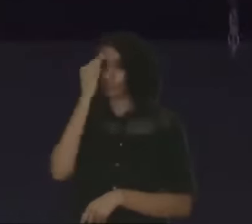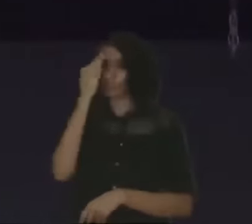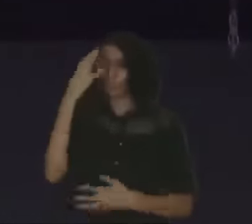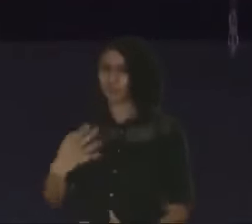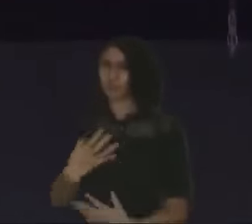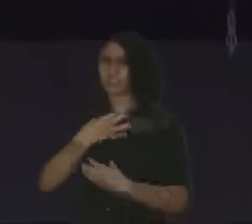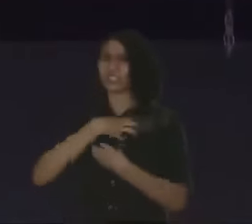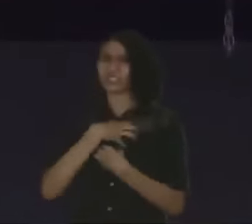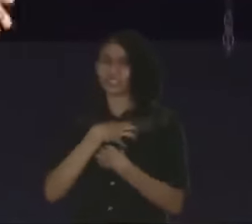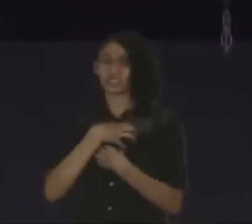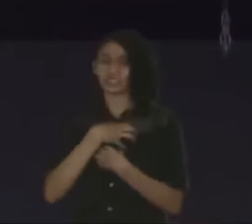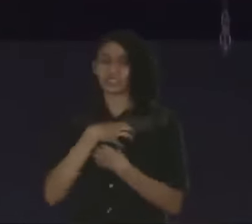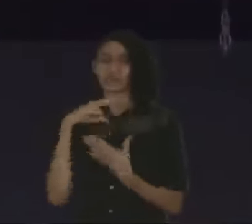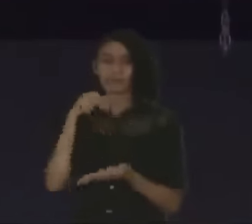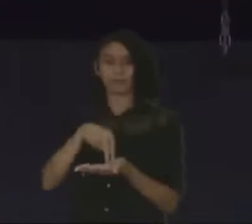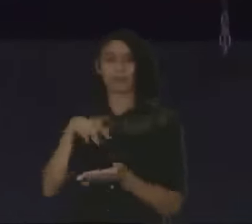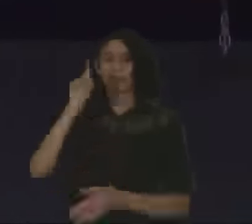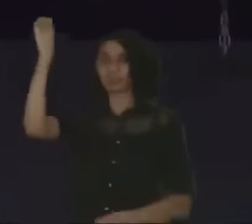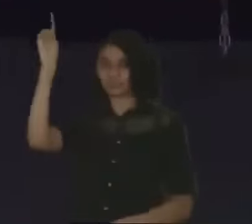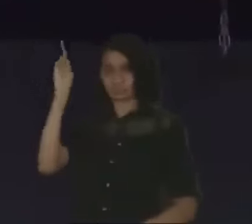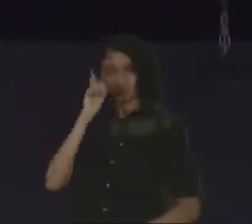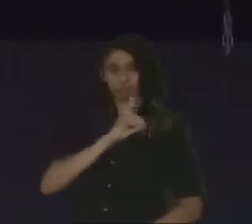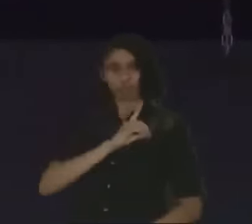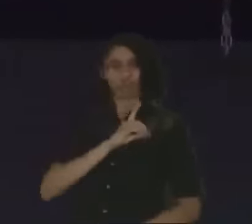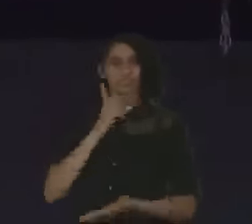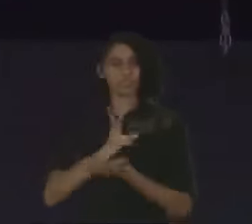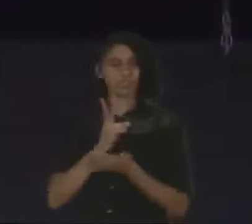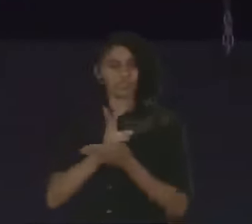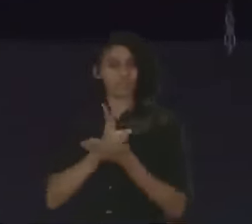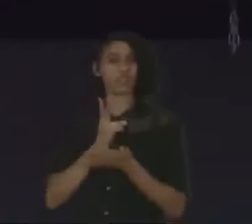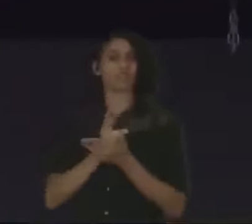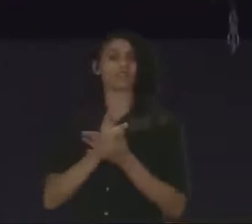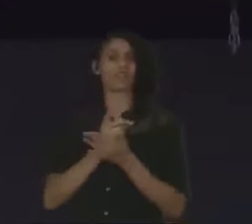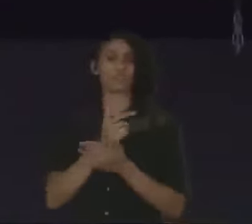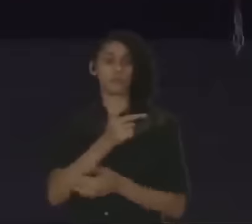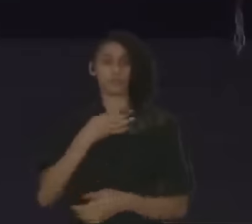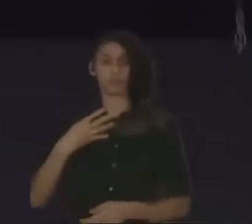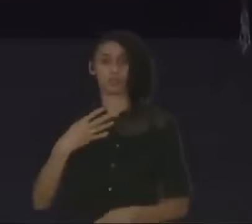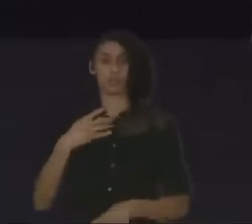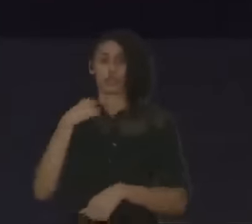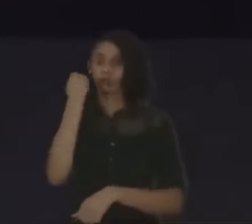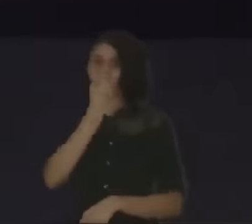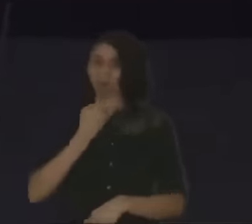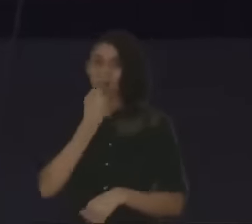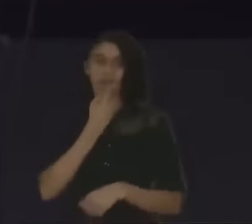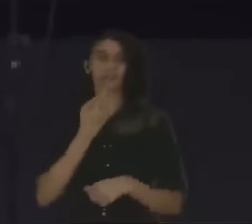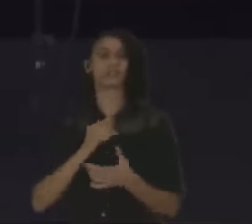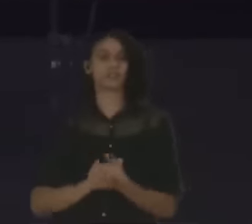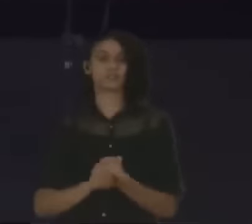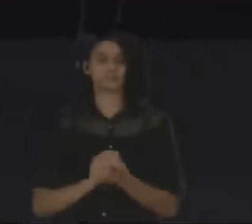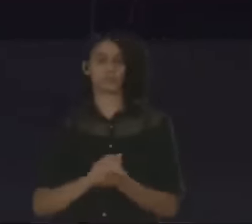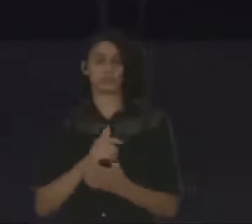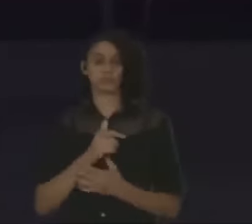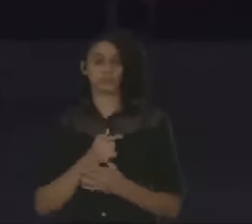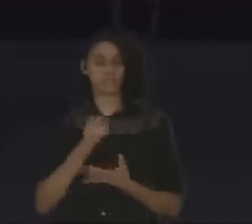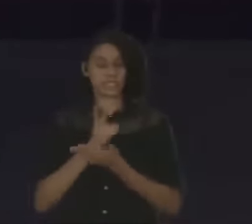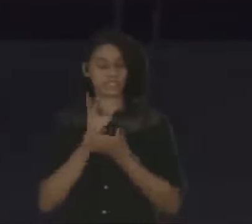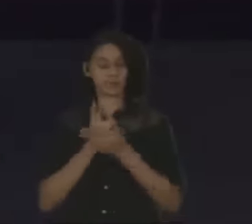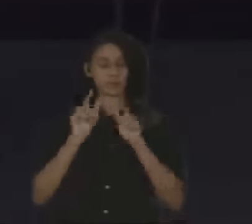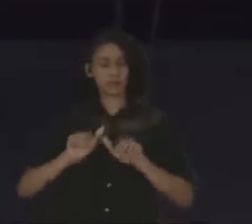de sentir a presença de Deus 24 horas por dia Lugar Secreto é sobre conhecer a Deus é sobre